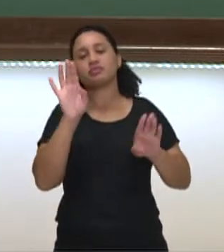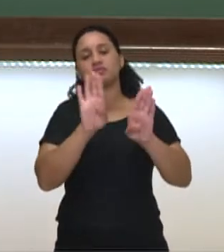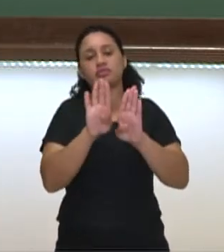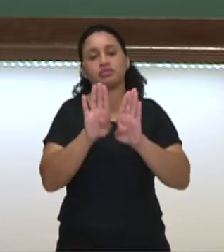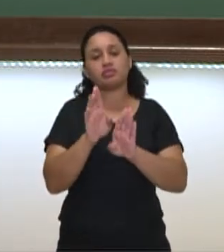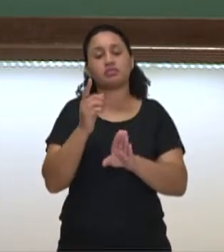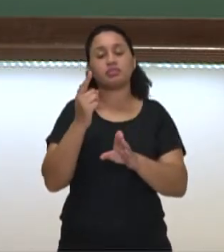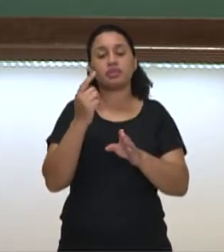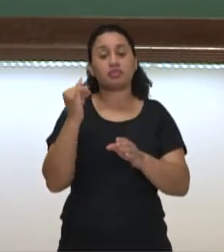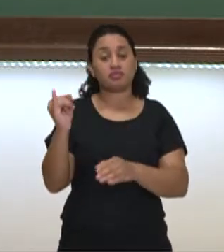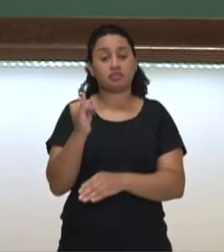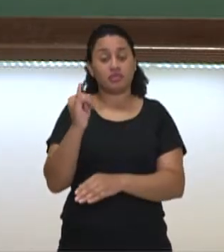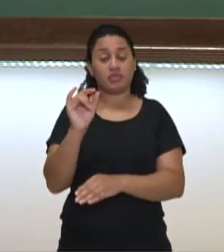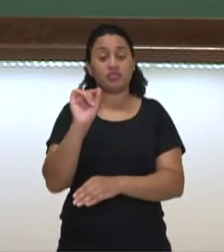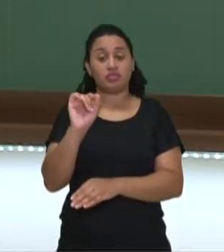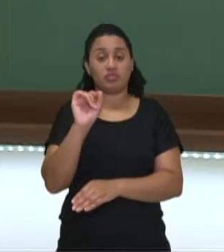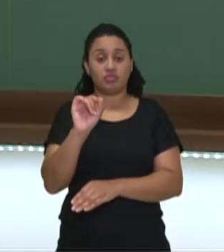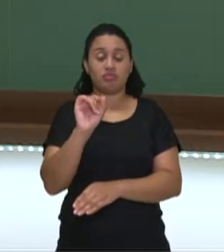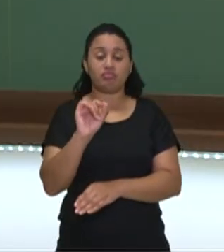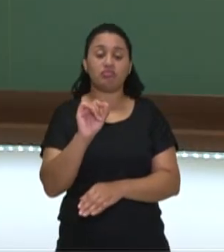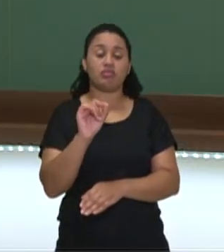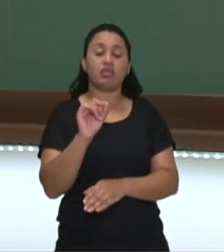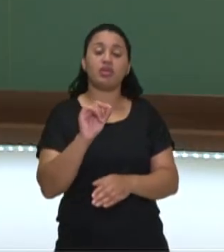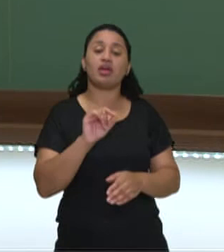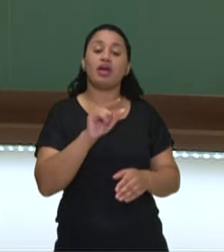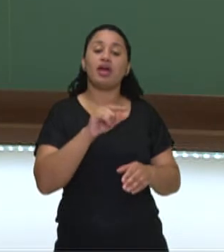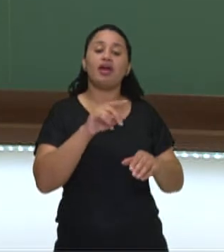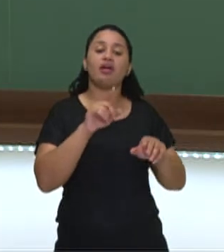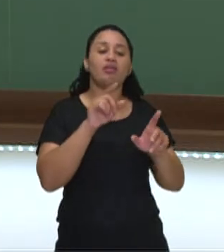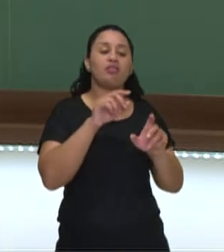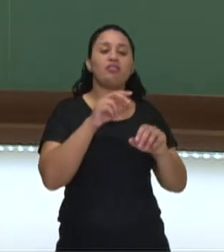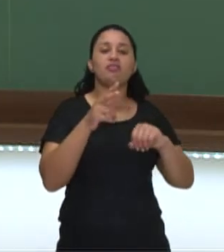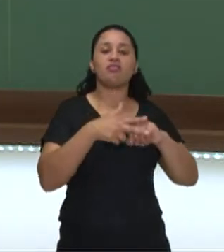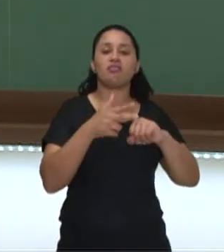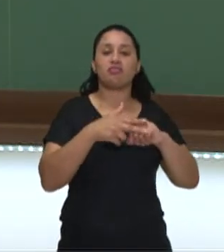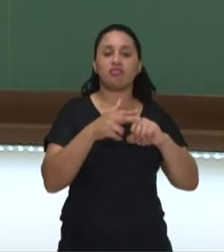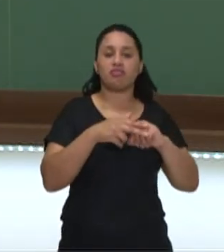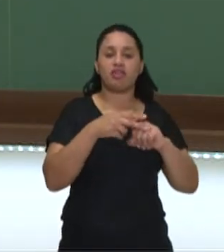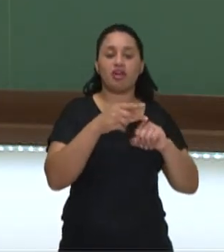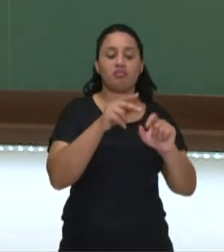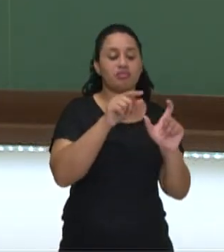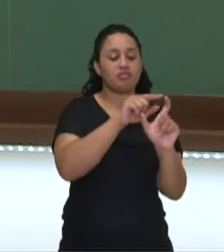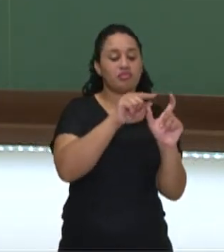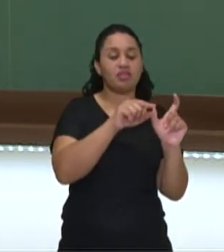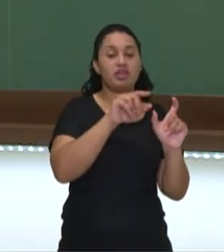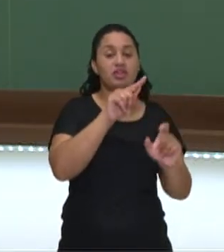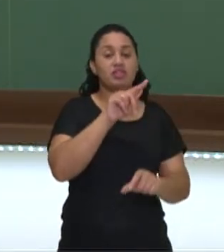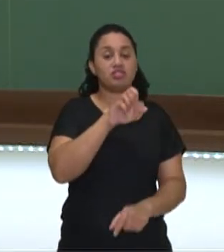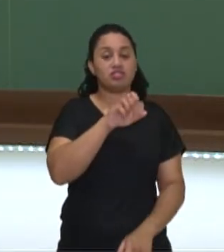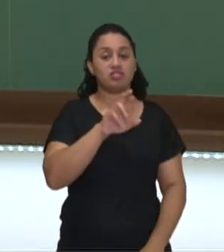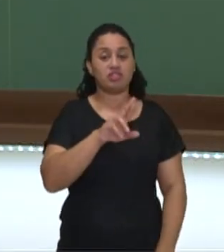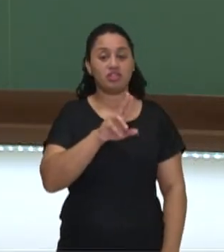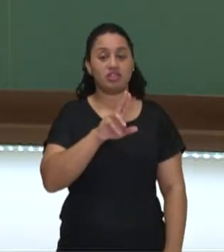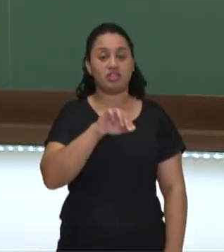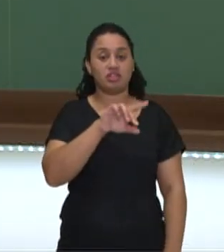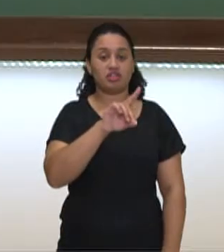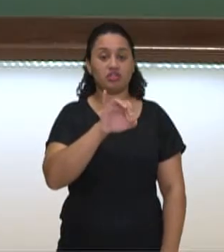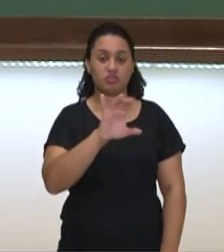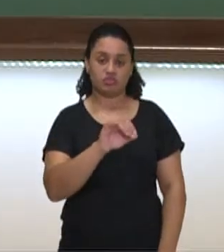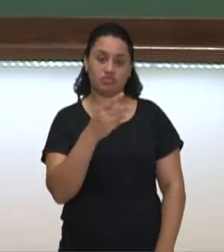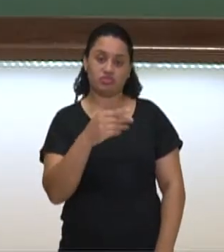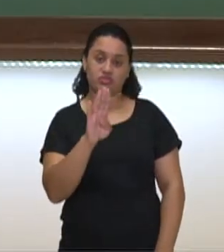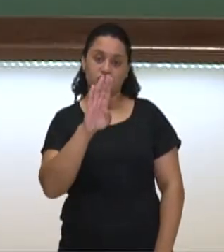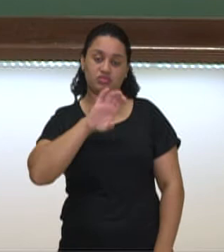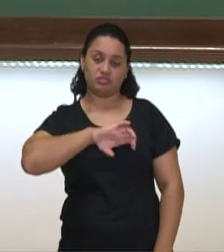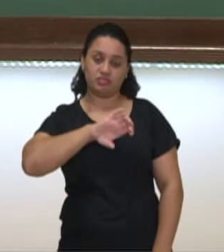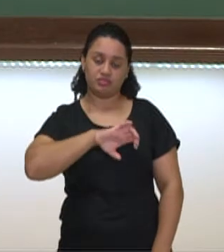Ele equivale aos verbos no gerúndio em português. Quando eu falo de verbos em gerúndio em português, é muito simples. São os